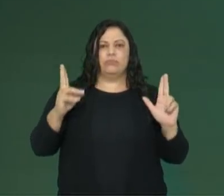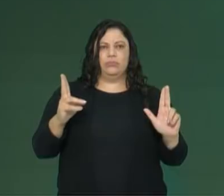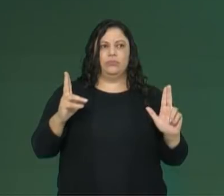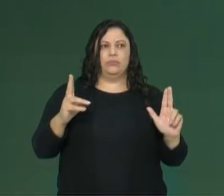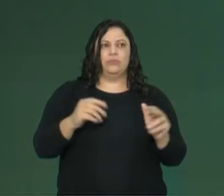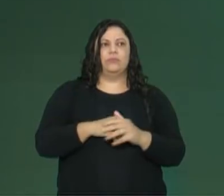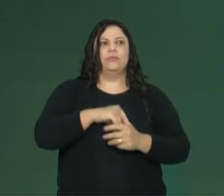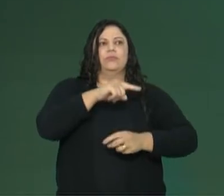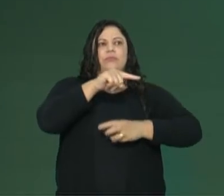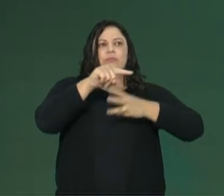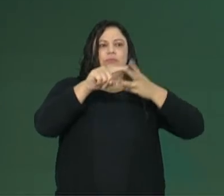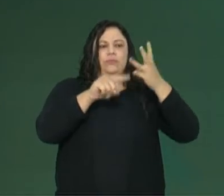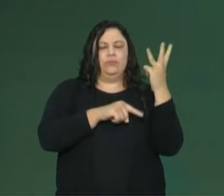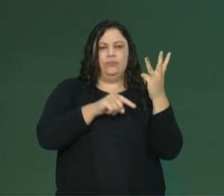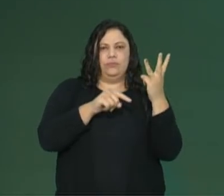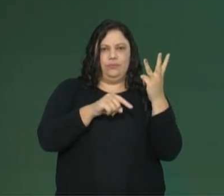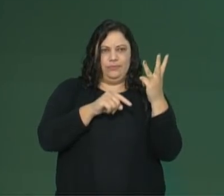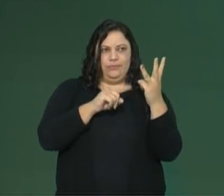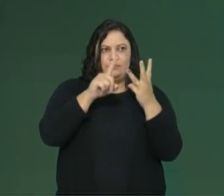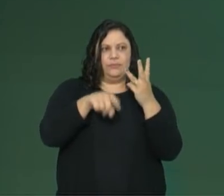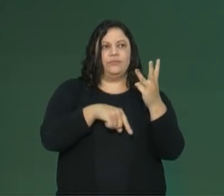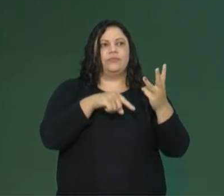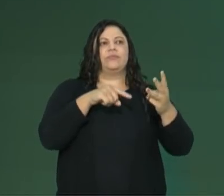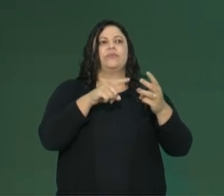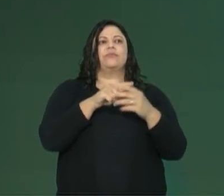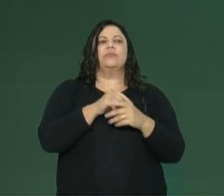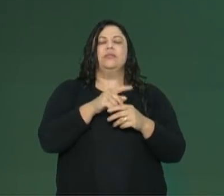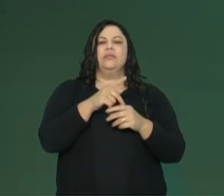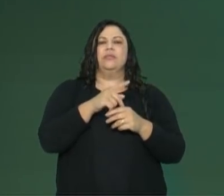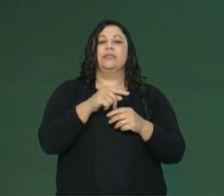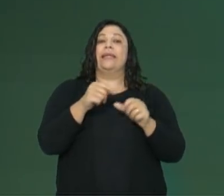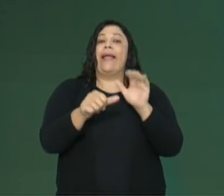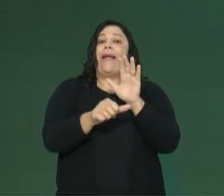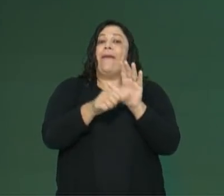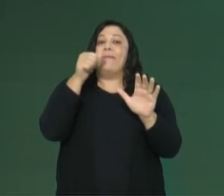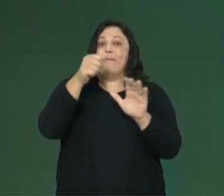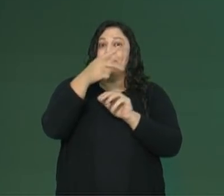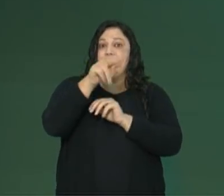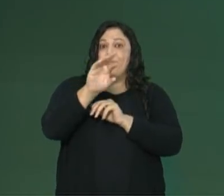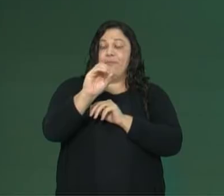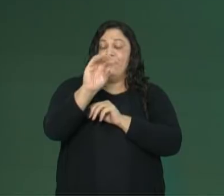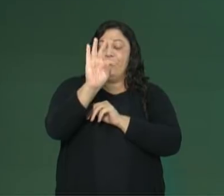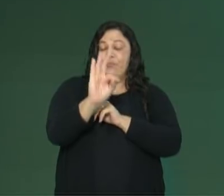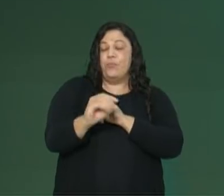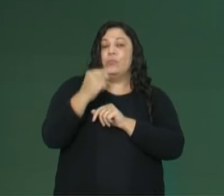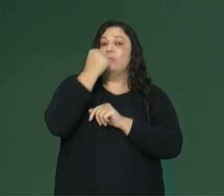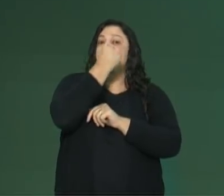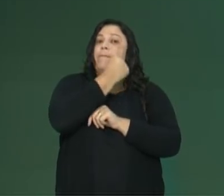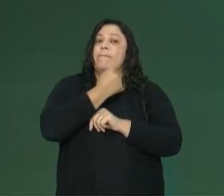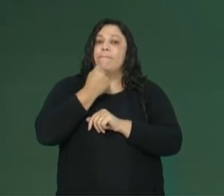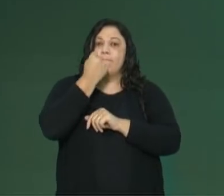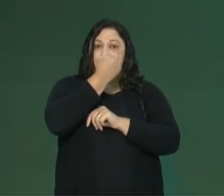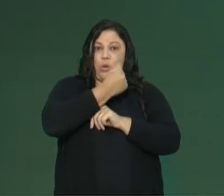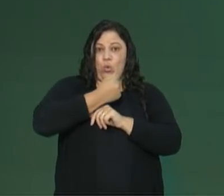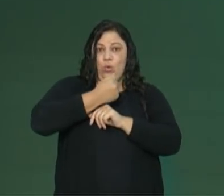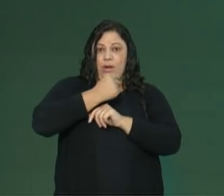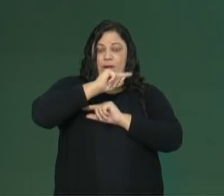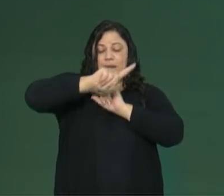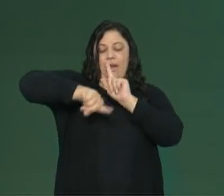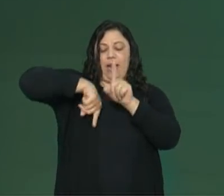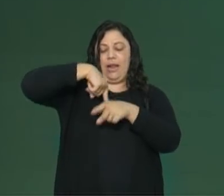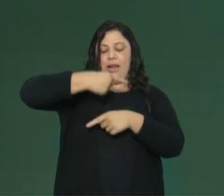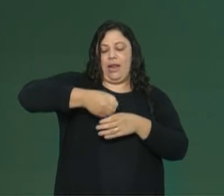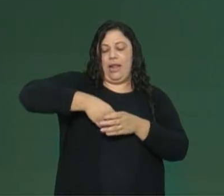3 folhetos. Protostômios, primeiro a boca, com o sistema completo, então forma anos depois.